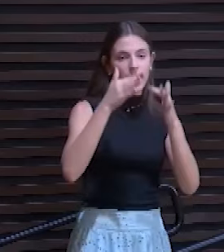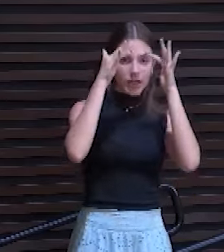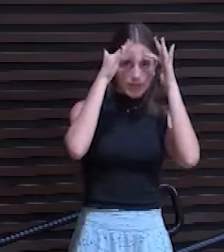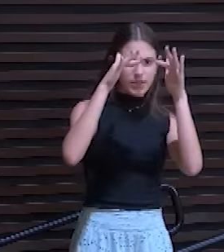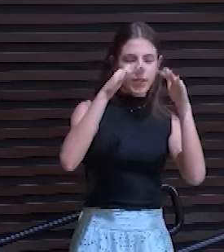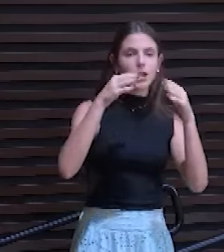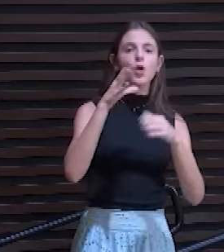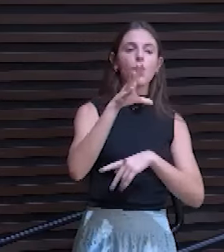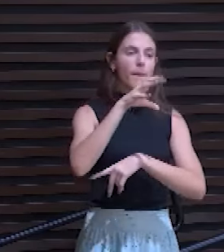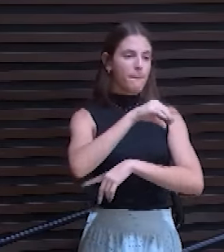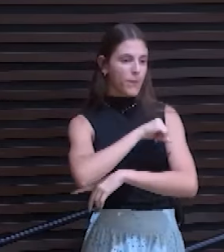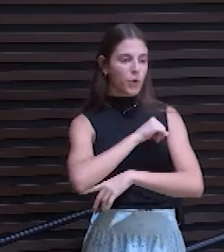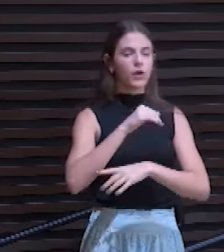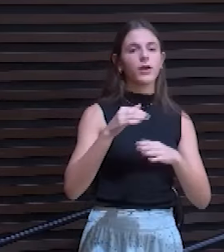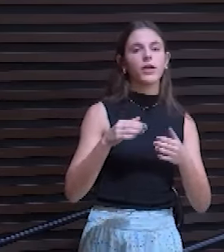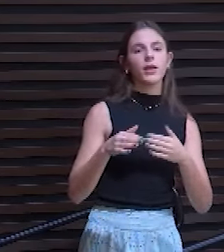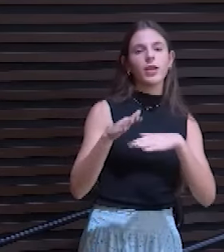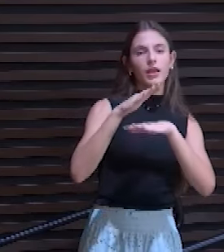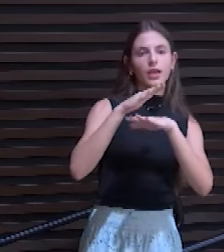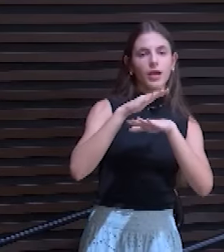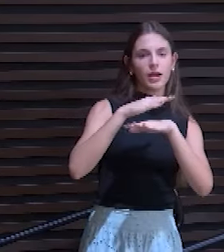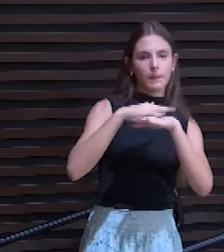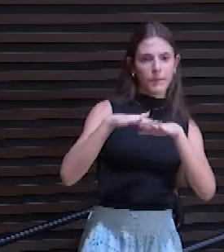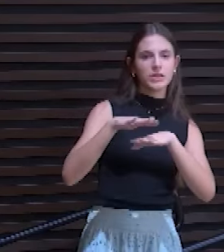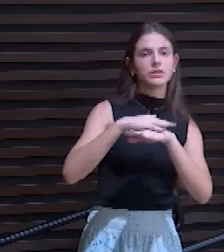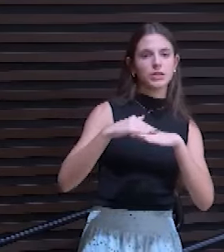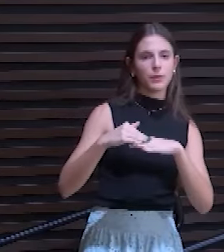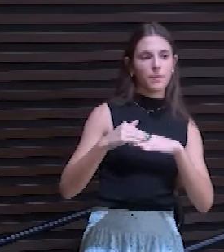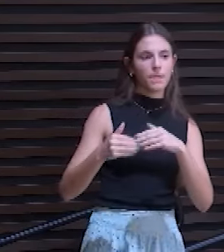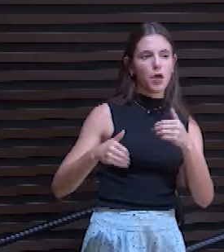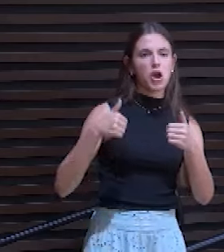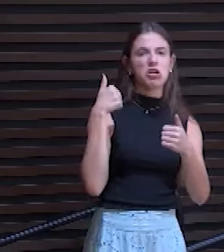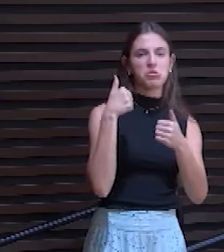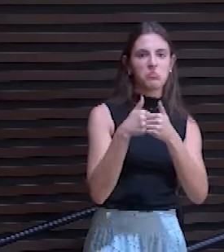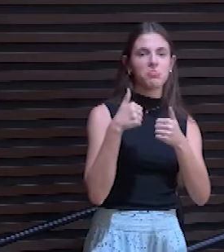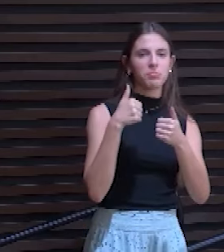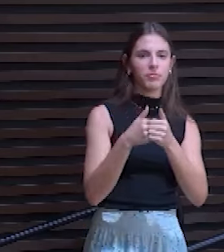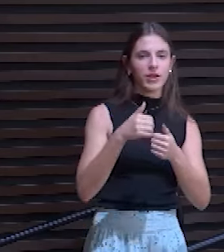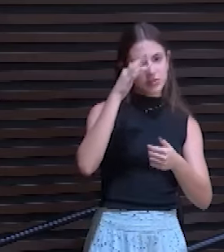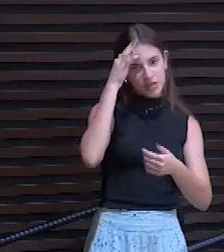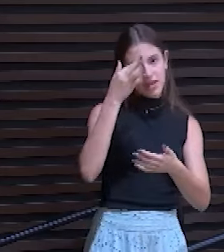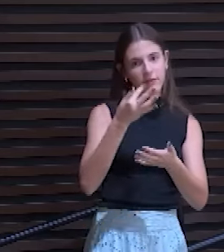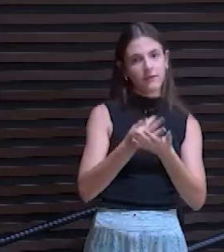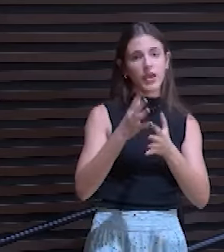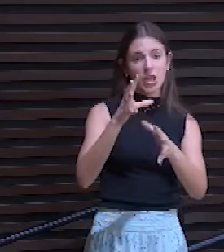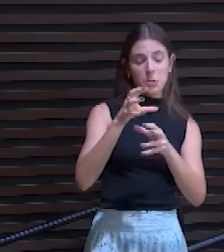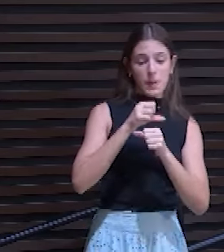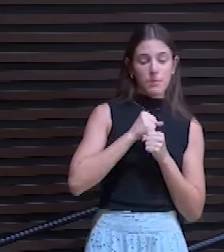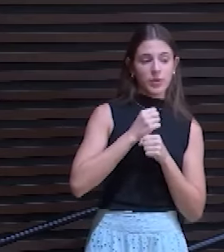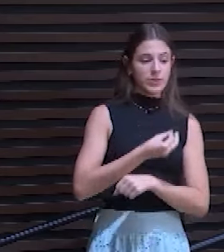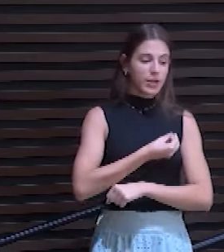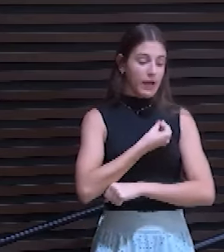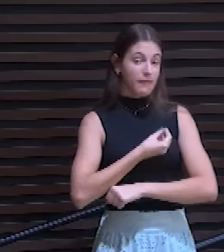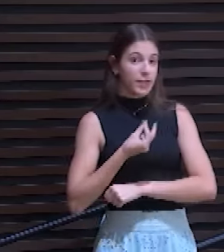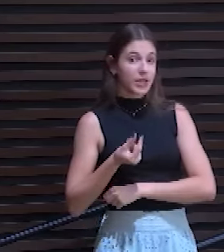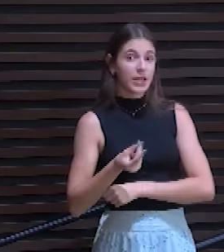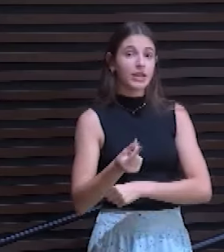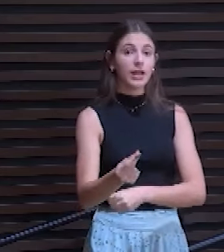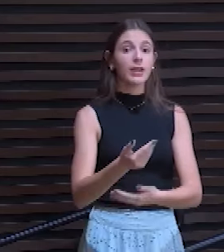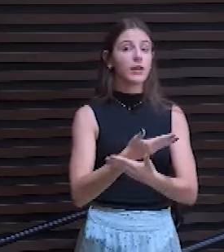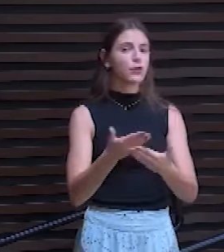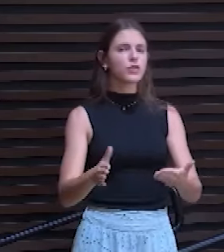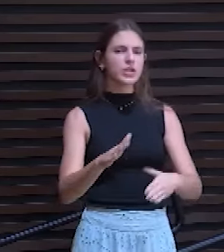constância e a mansidão. Combate o bom combate da fé, tome posse da vida eterna, para a qual também foste